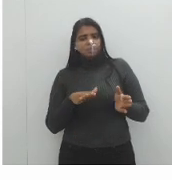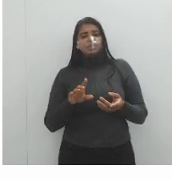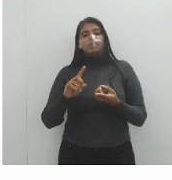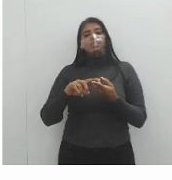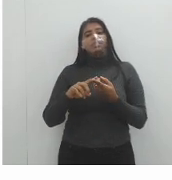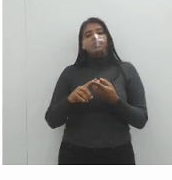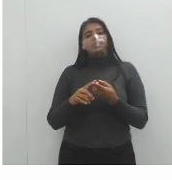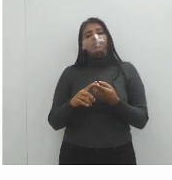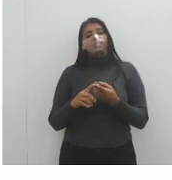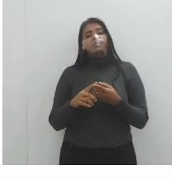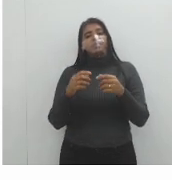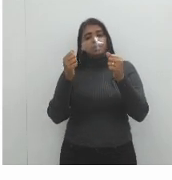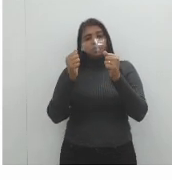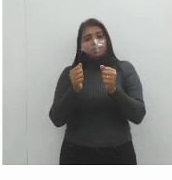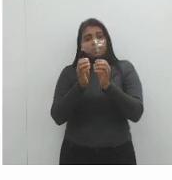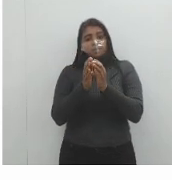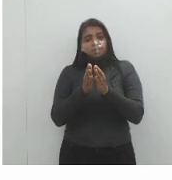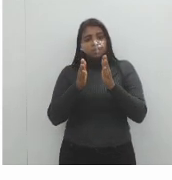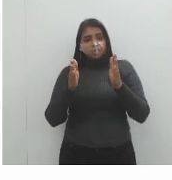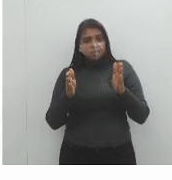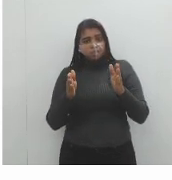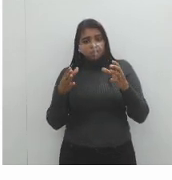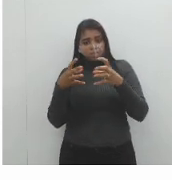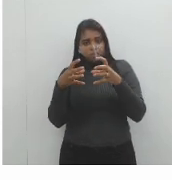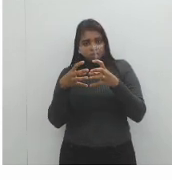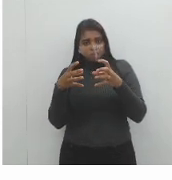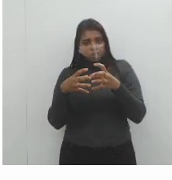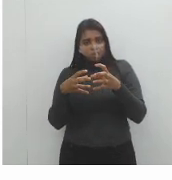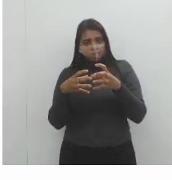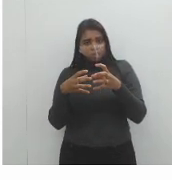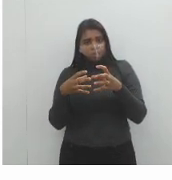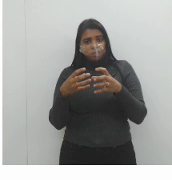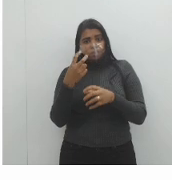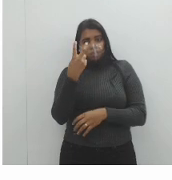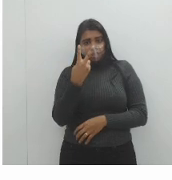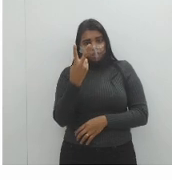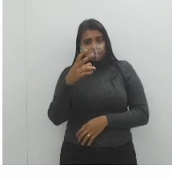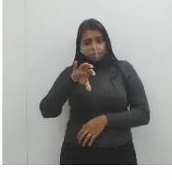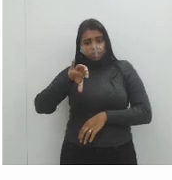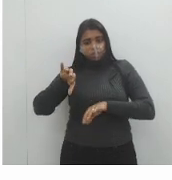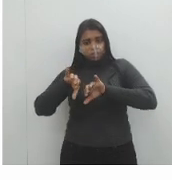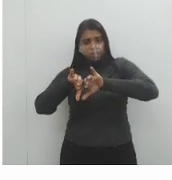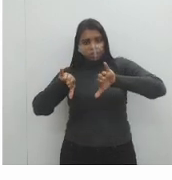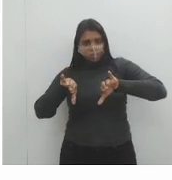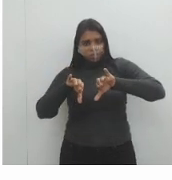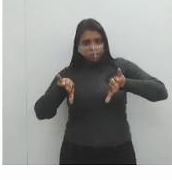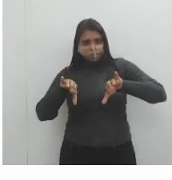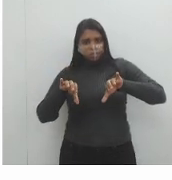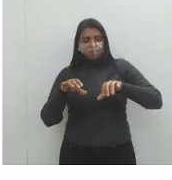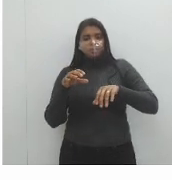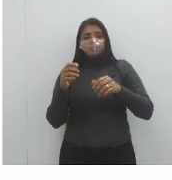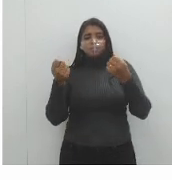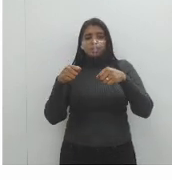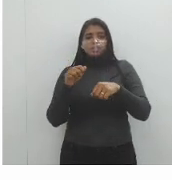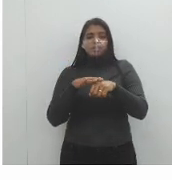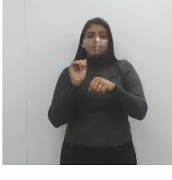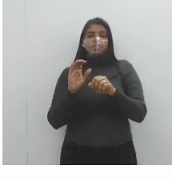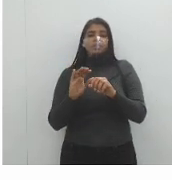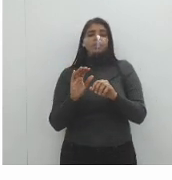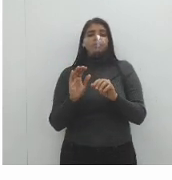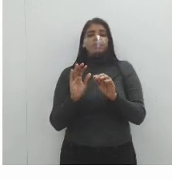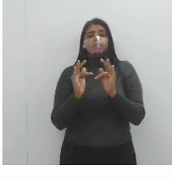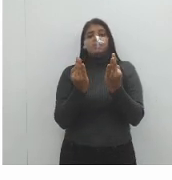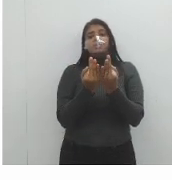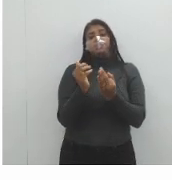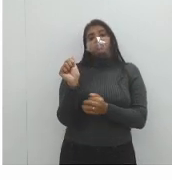pode dividir esses 18 grupos em 2 grupos separados. A gente pode chamar de família